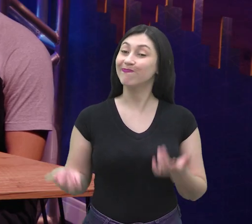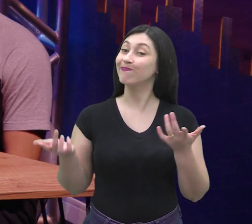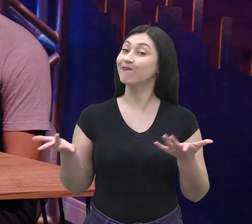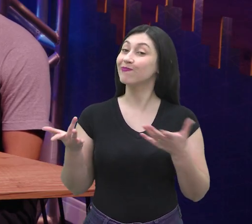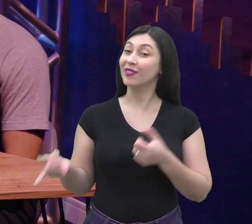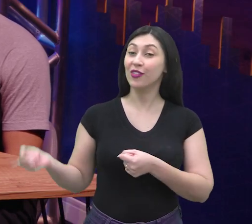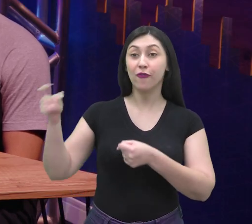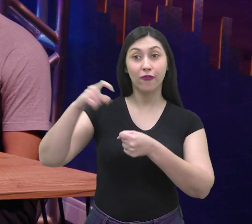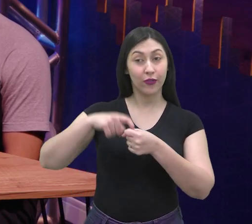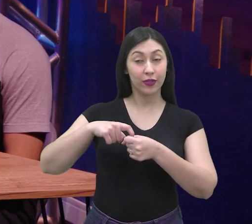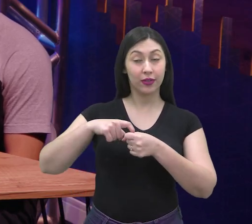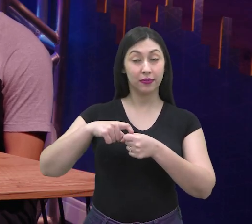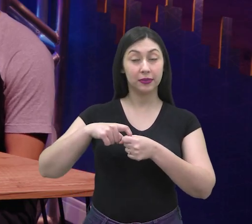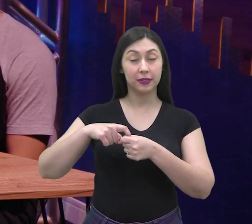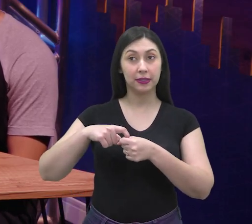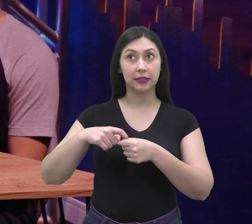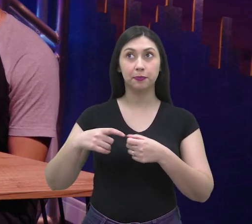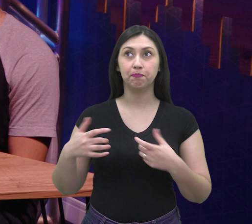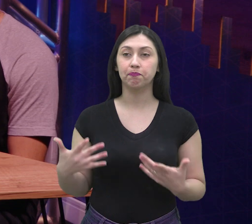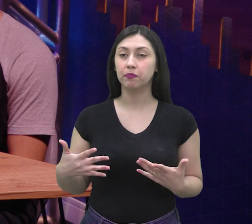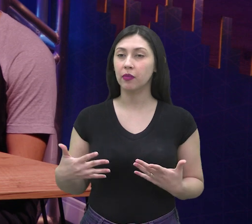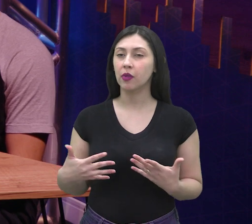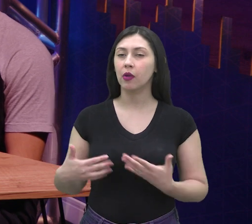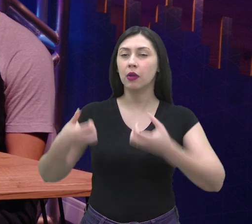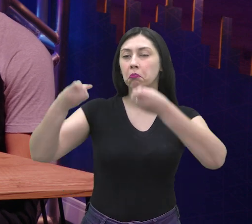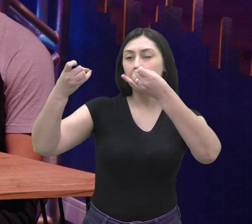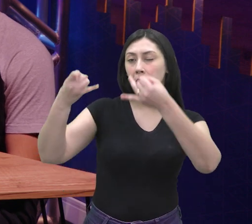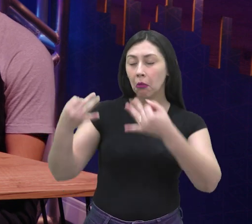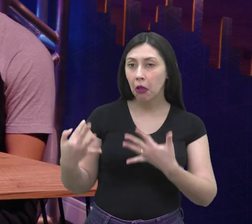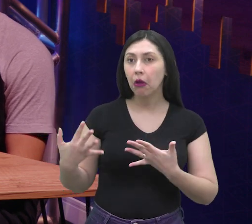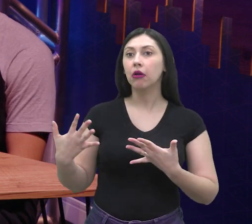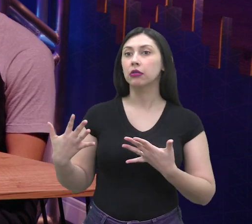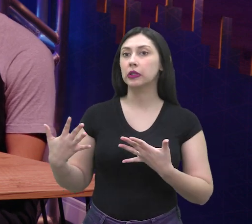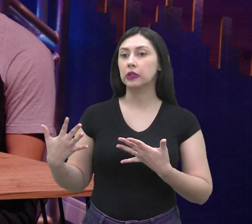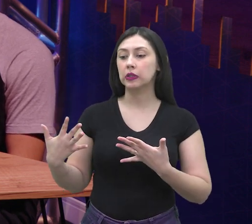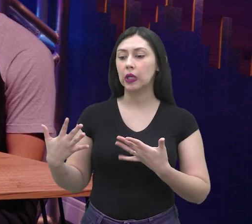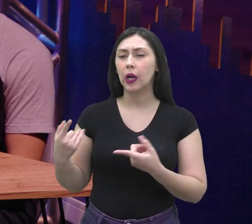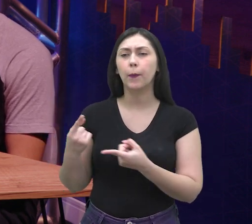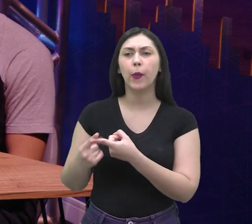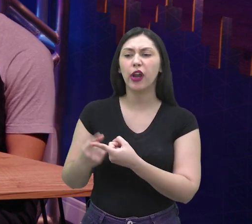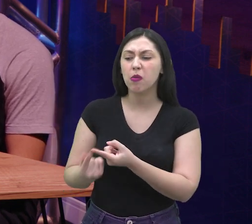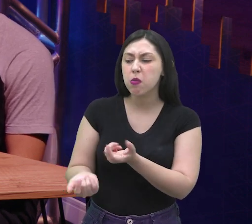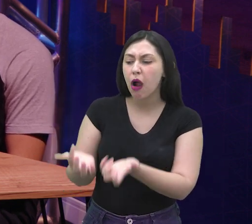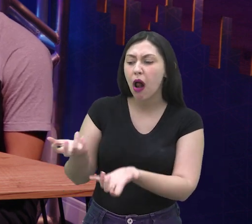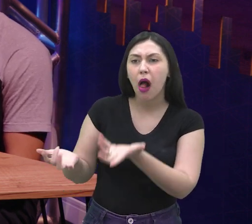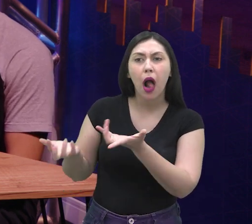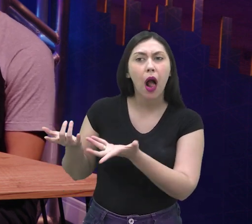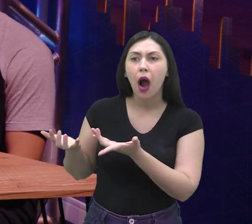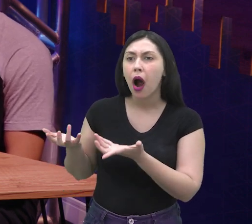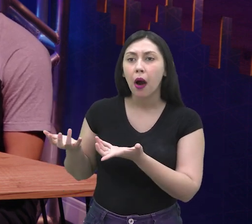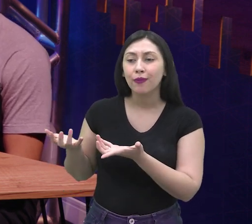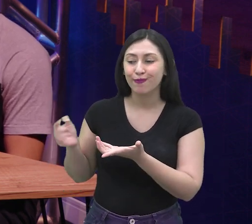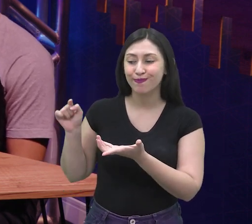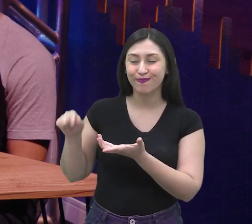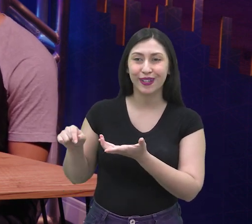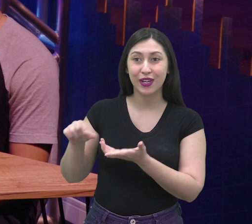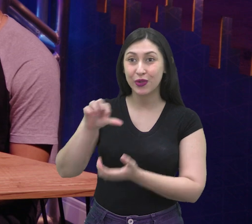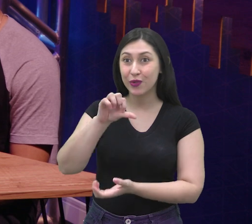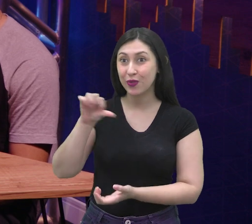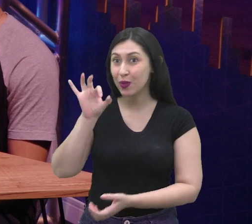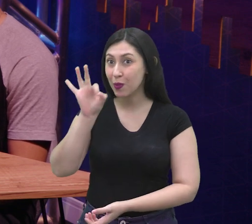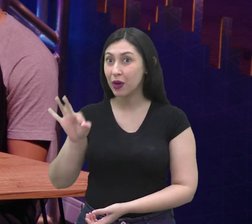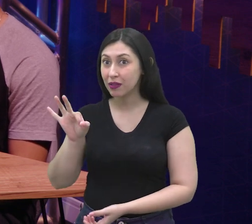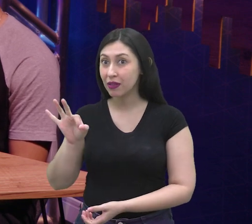É isso aí, estamos de volta e a gente estava falando sobre a causa das queimadas, né? Que 99% das queimadas